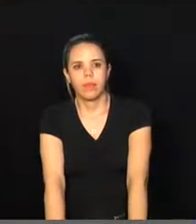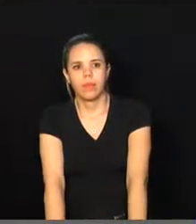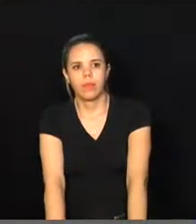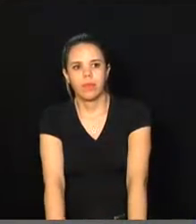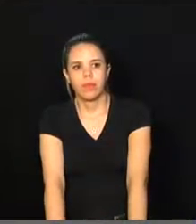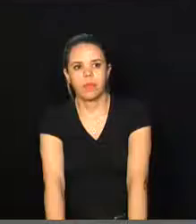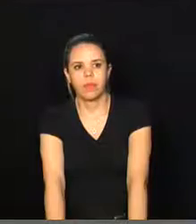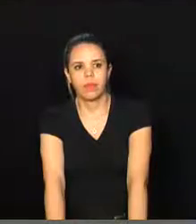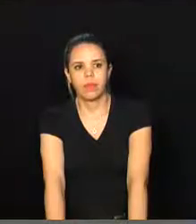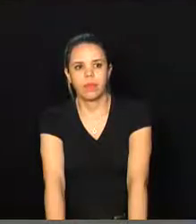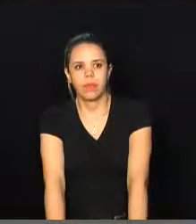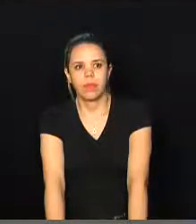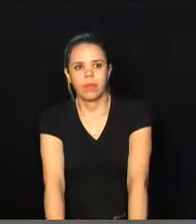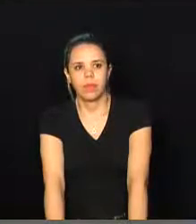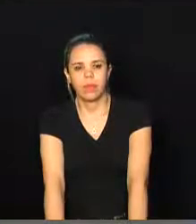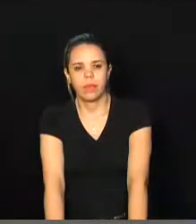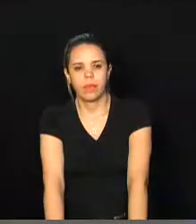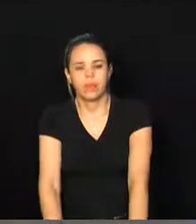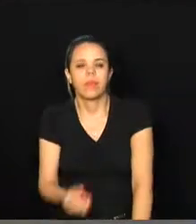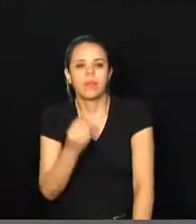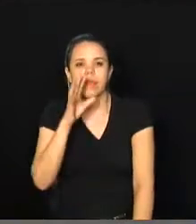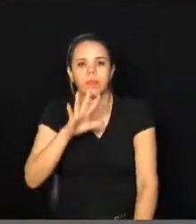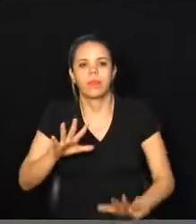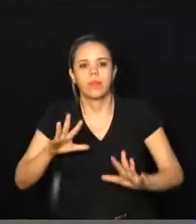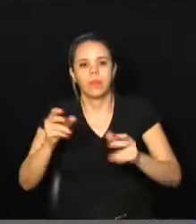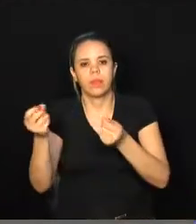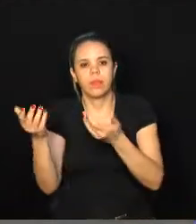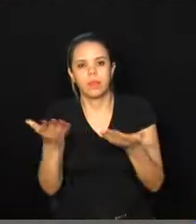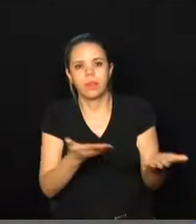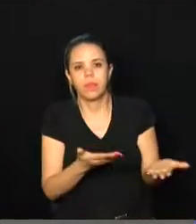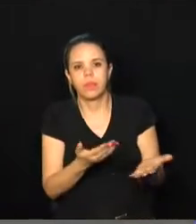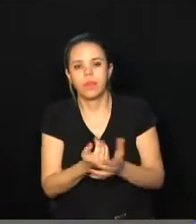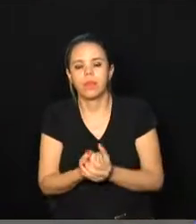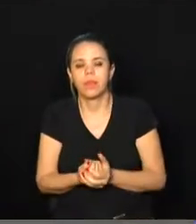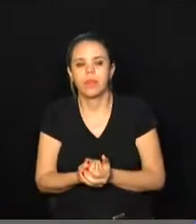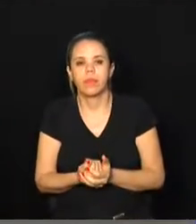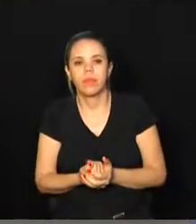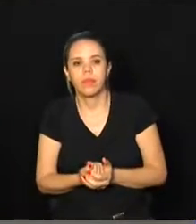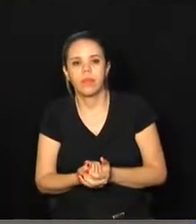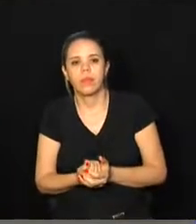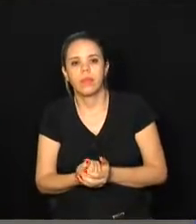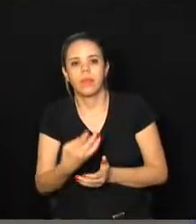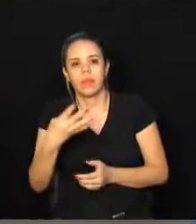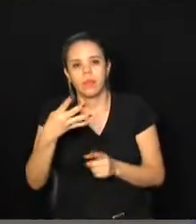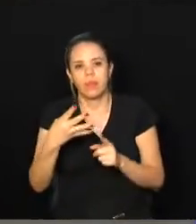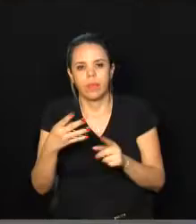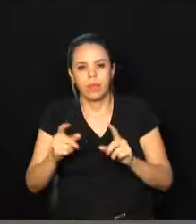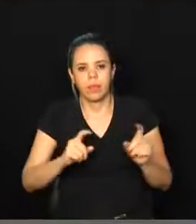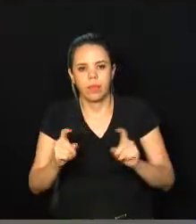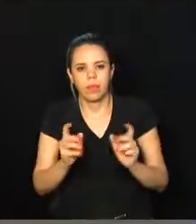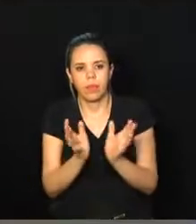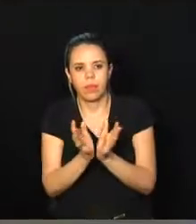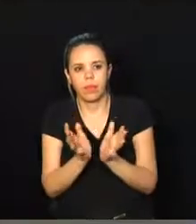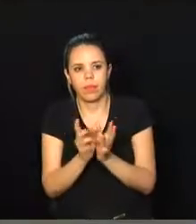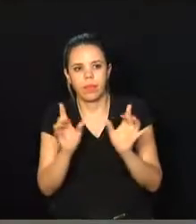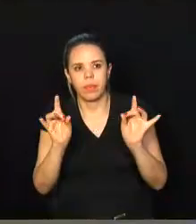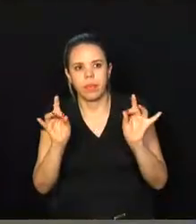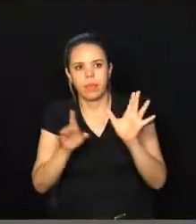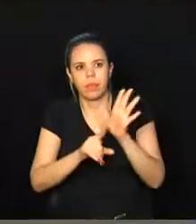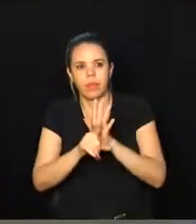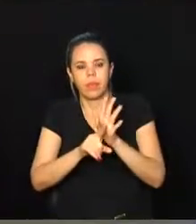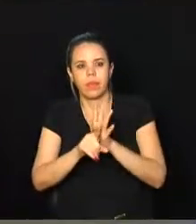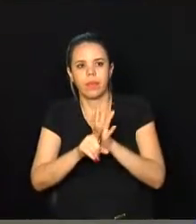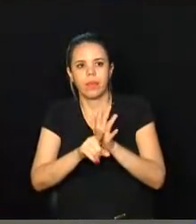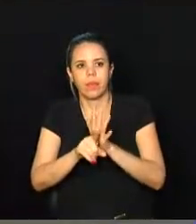Está desligado? Boa tarde a todos. Bem-vindos à quarta reunião da Comissão Especial de